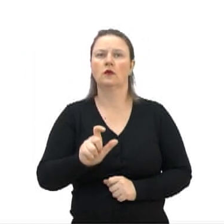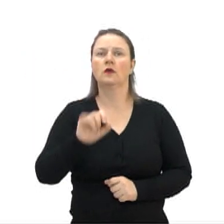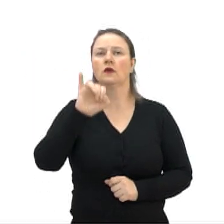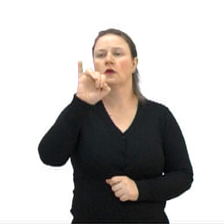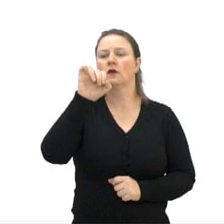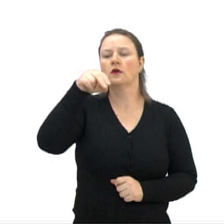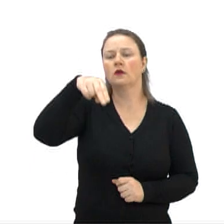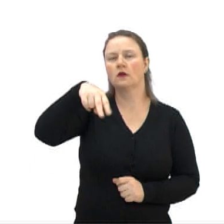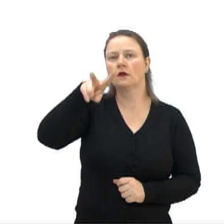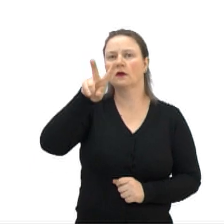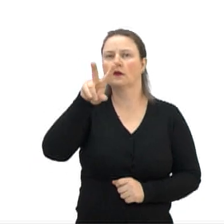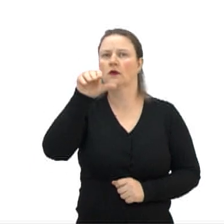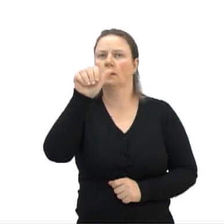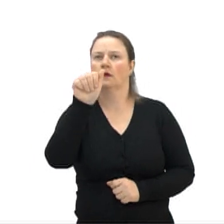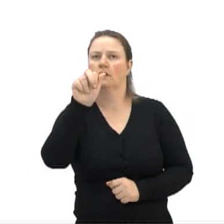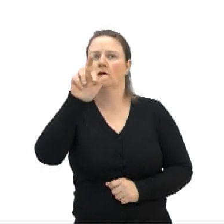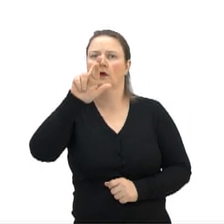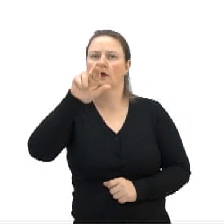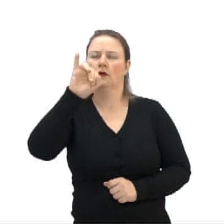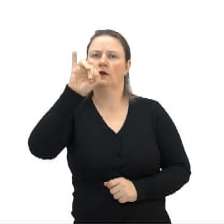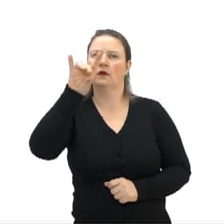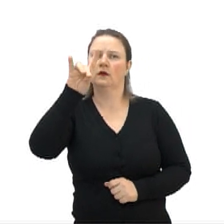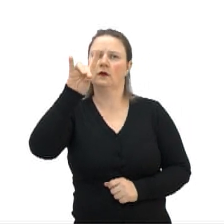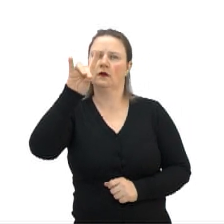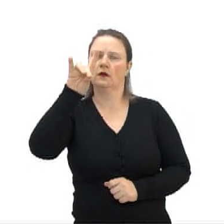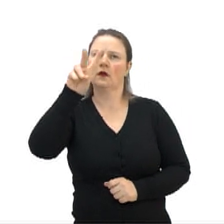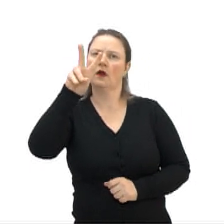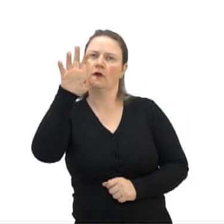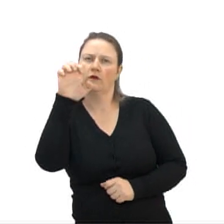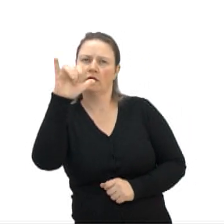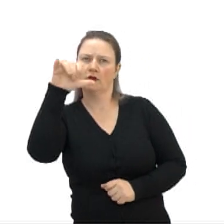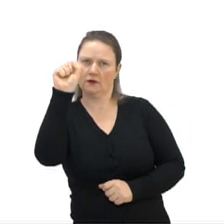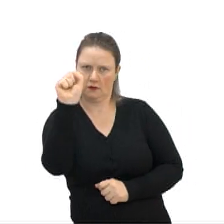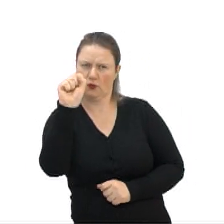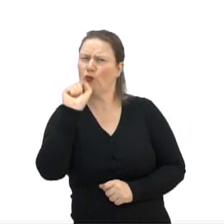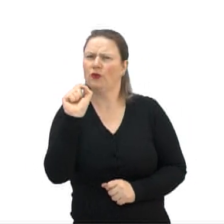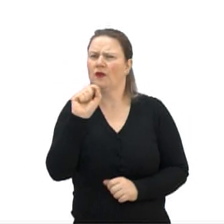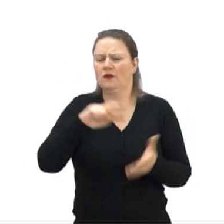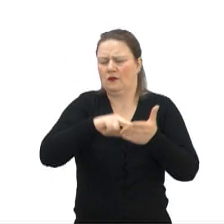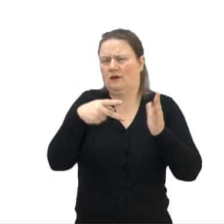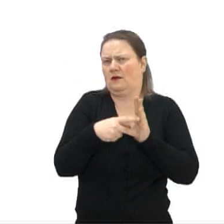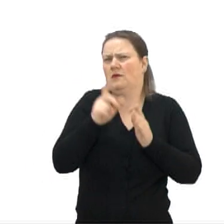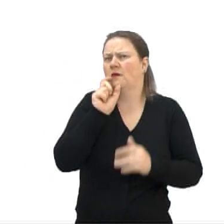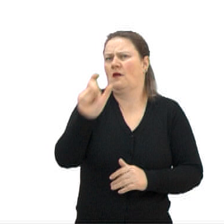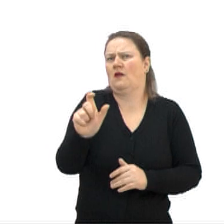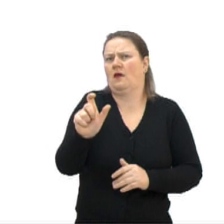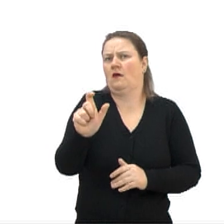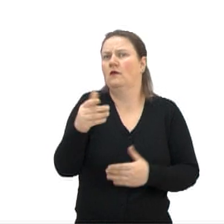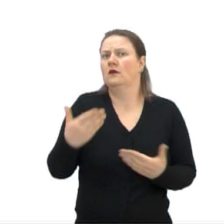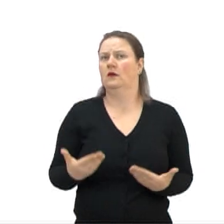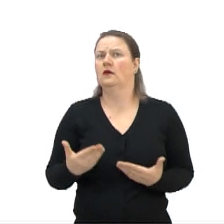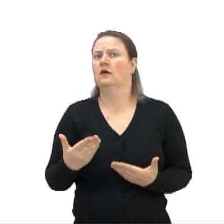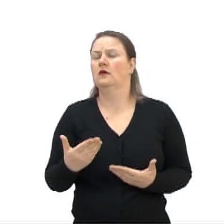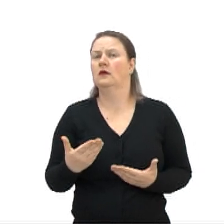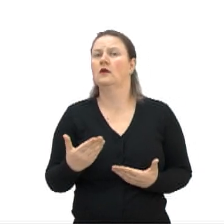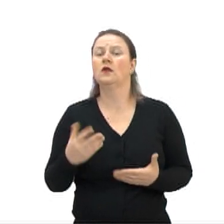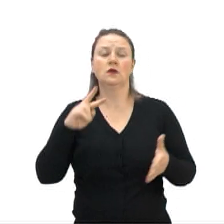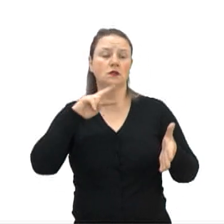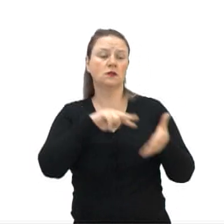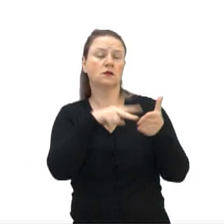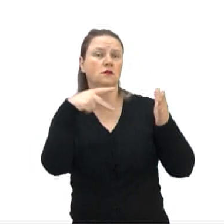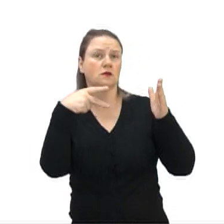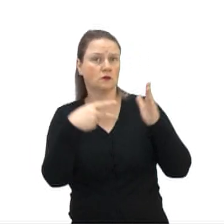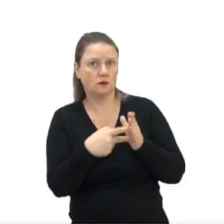Professor, você disse que os advérbios são palavras invariáveis, mas eu não sei o que é invariável. Invariável quer dizer que ela não